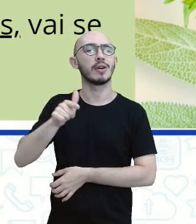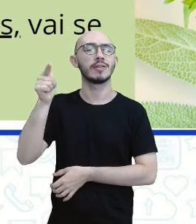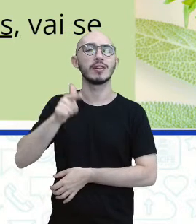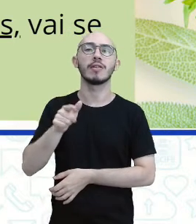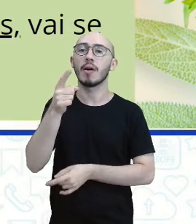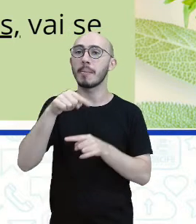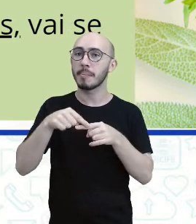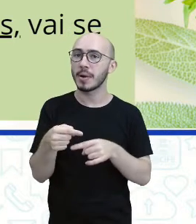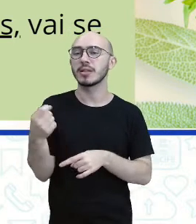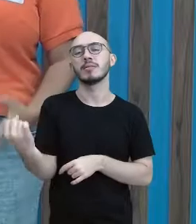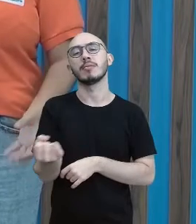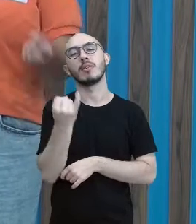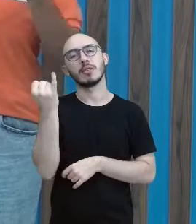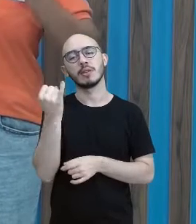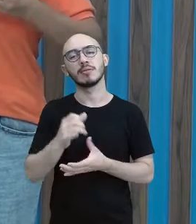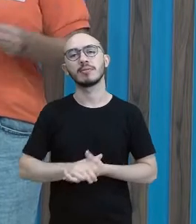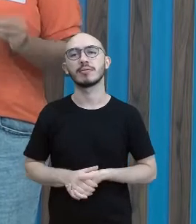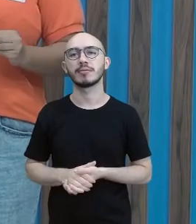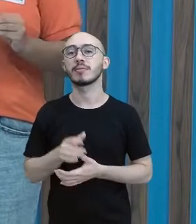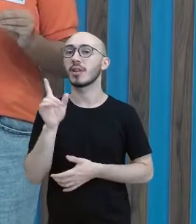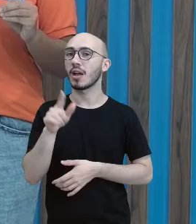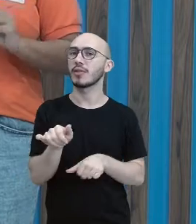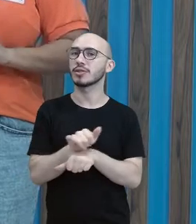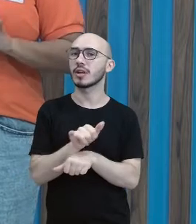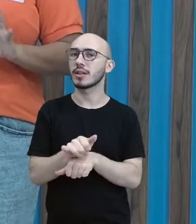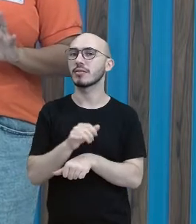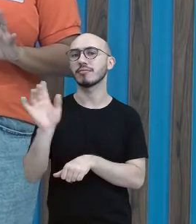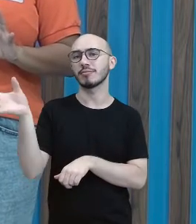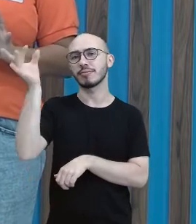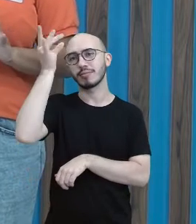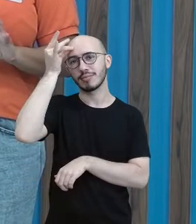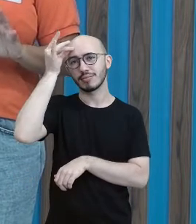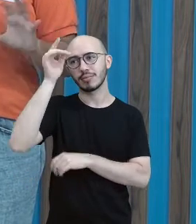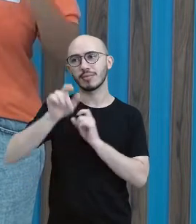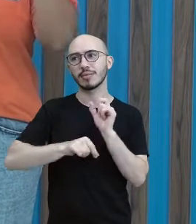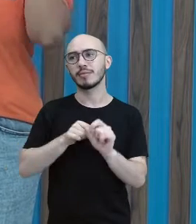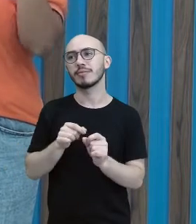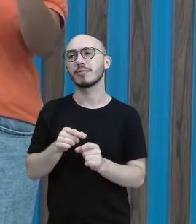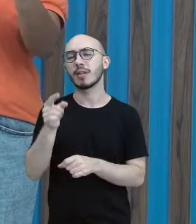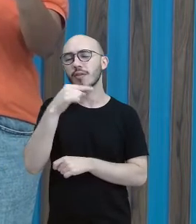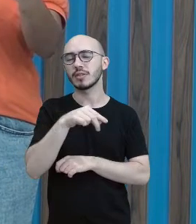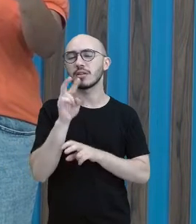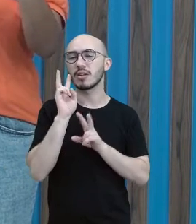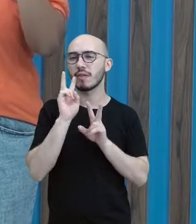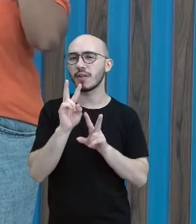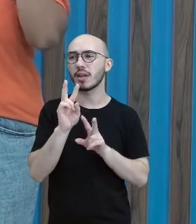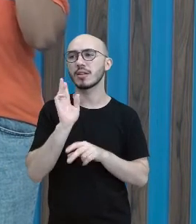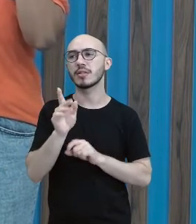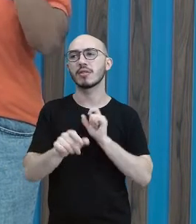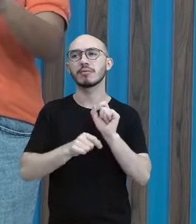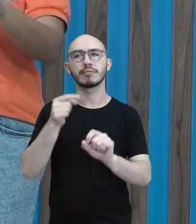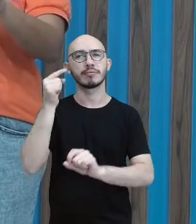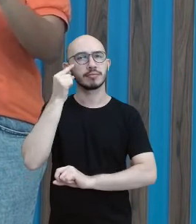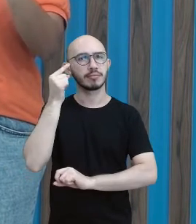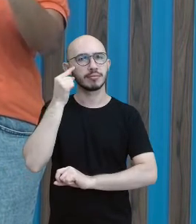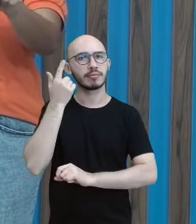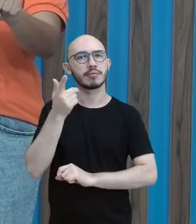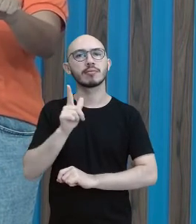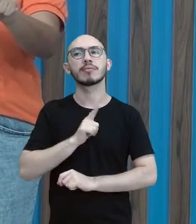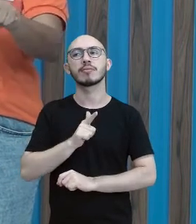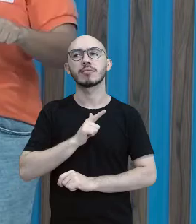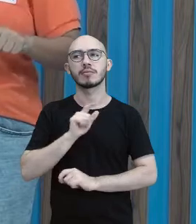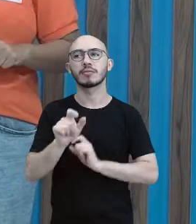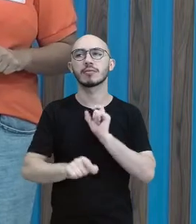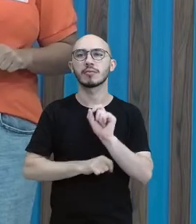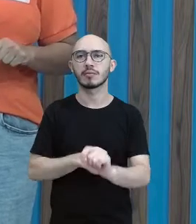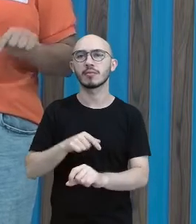mas porque é importante. É um mecanismo de raciocínio que aí quando vocês olharem e vocês pensarem, um pronome